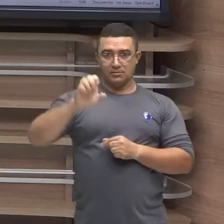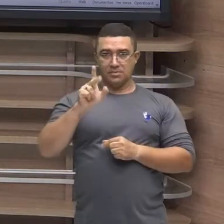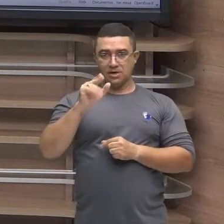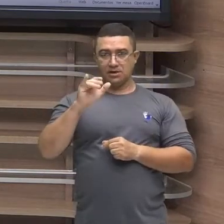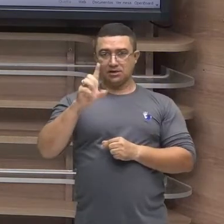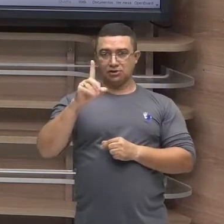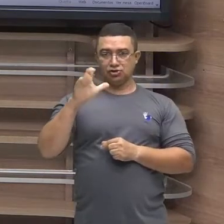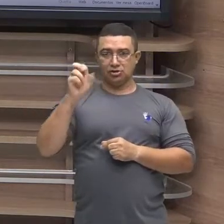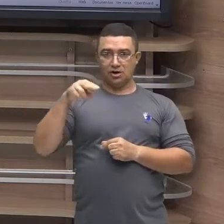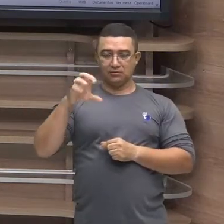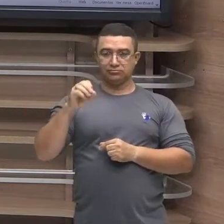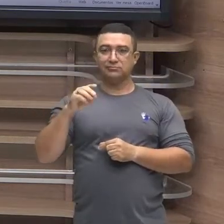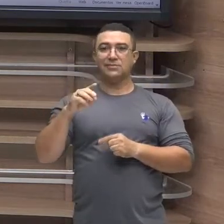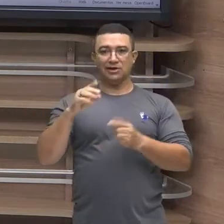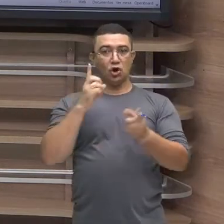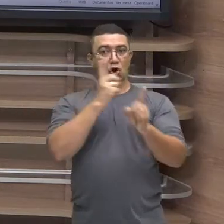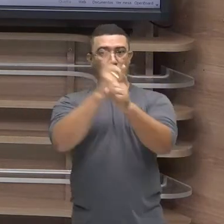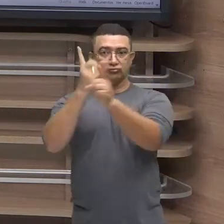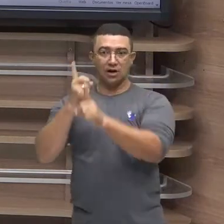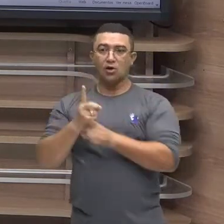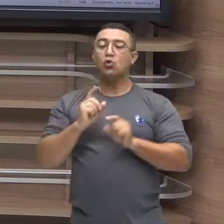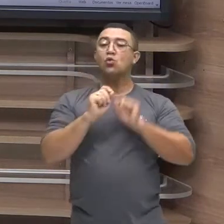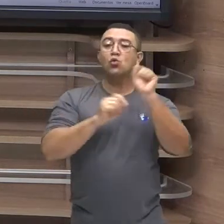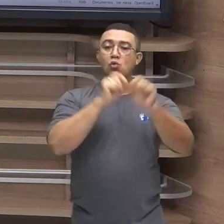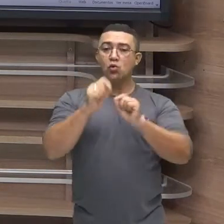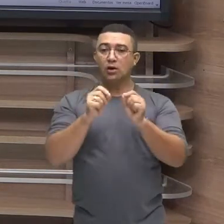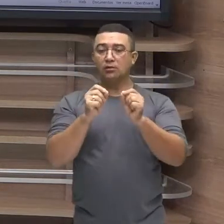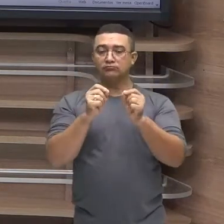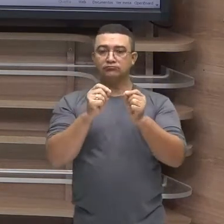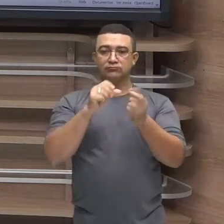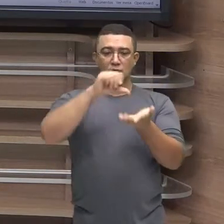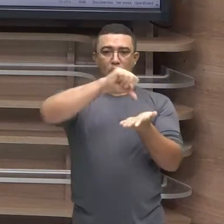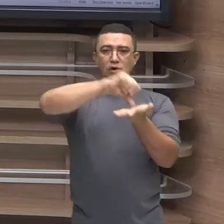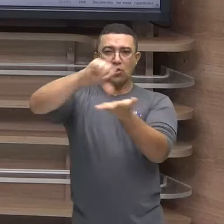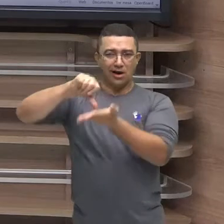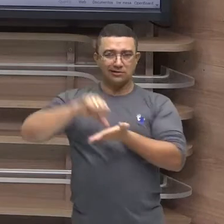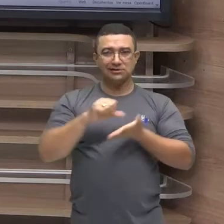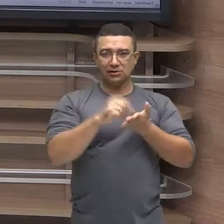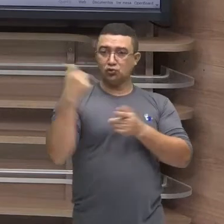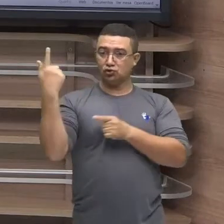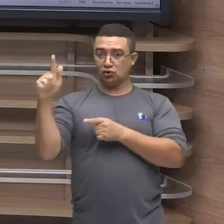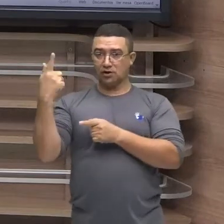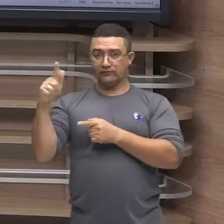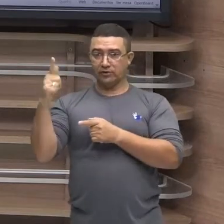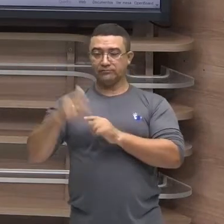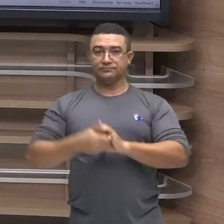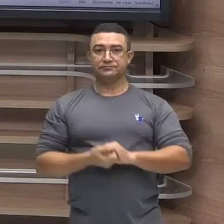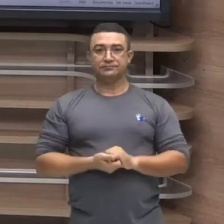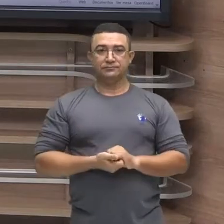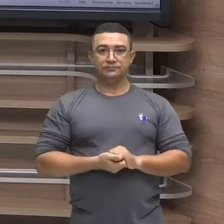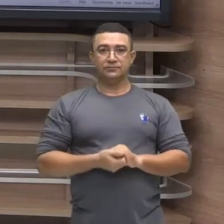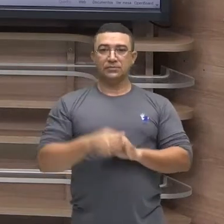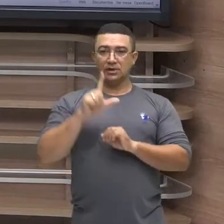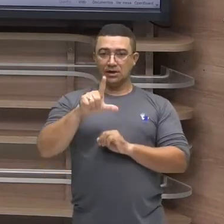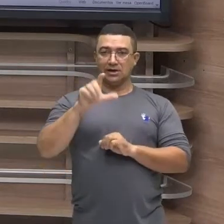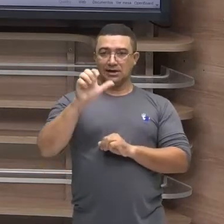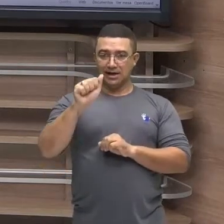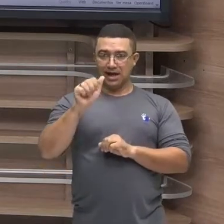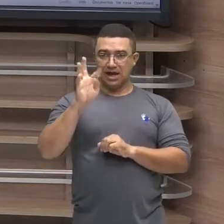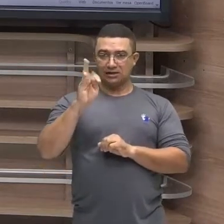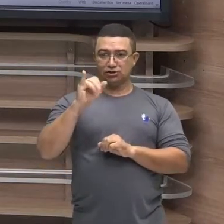das coordenadas geográficas, gente. A gente vai observar aí o que são as coordenadas. Então, tanto a latitude